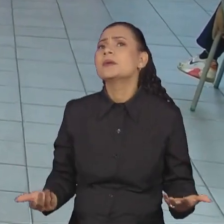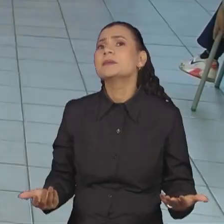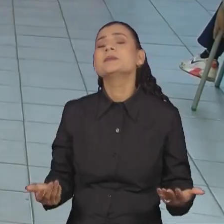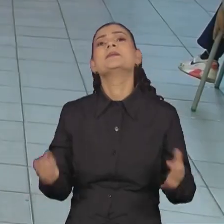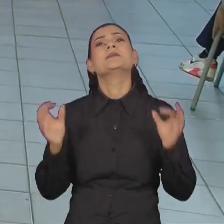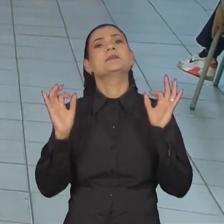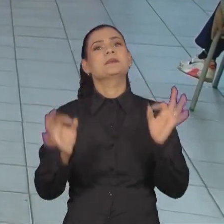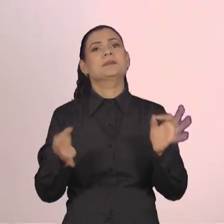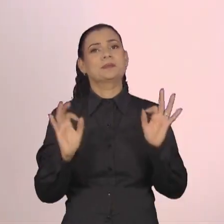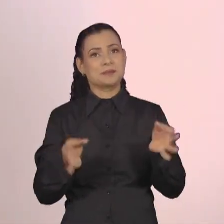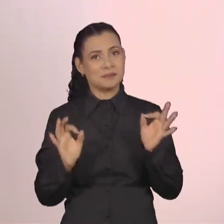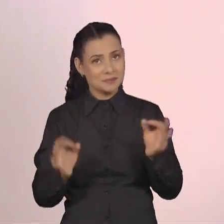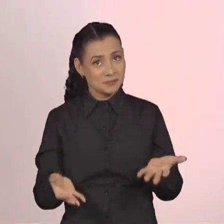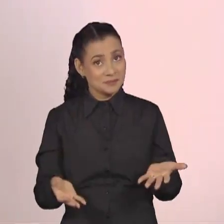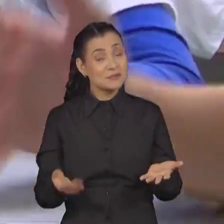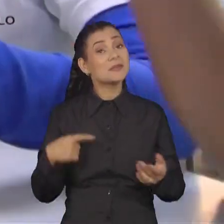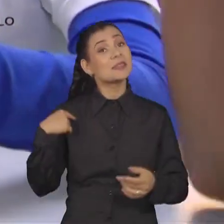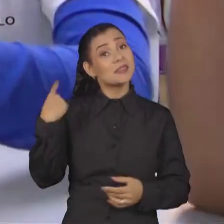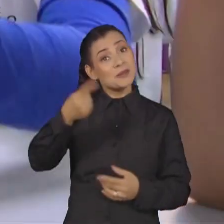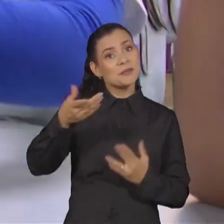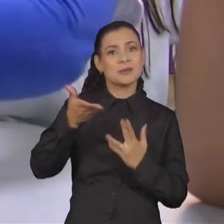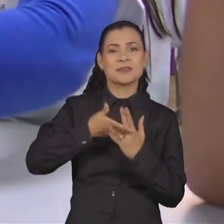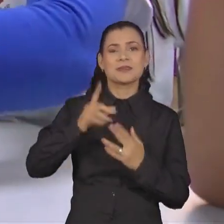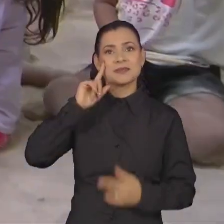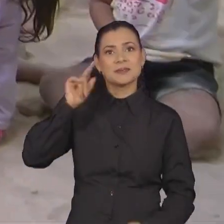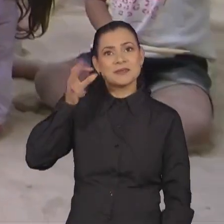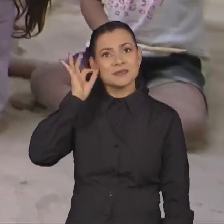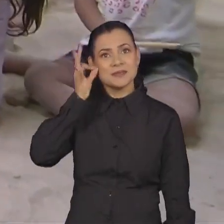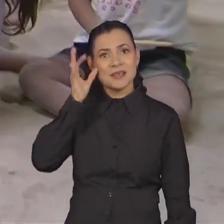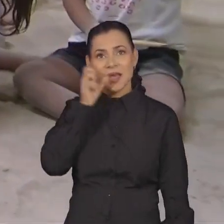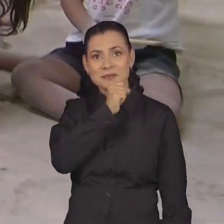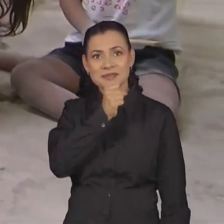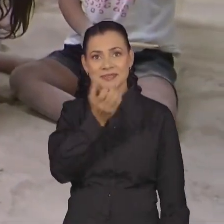O Impala. A gente volta já já.